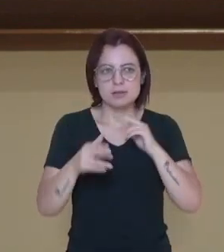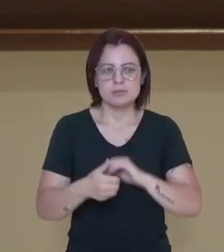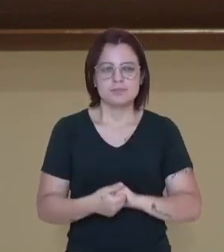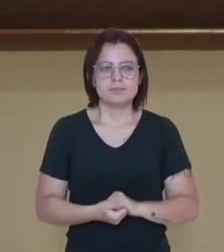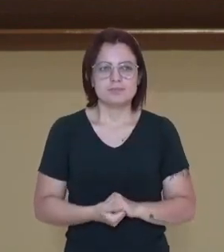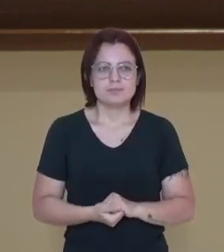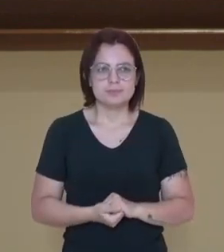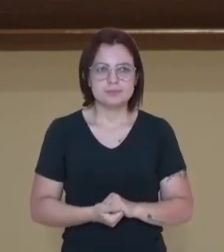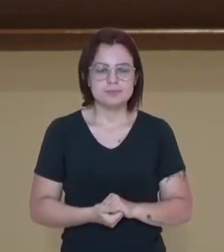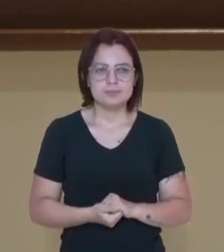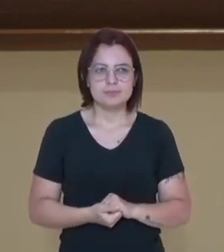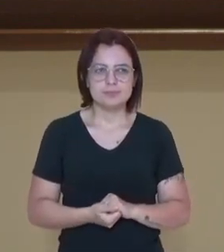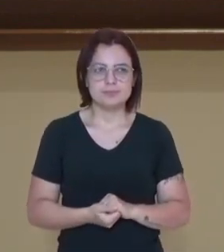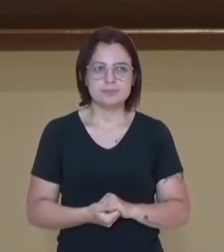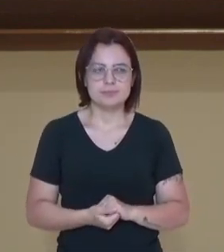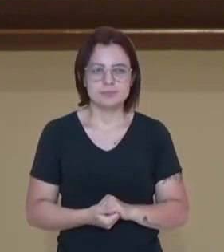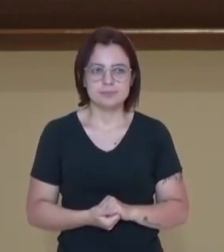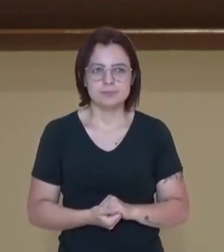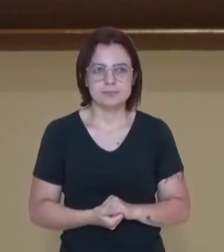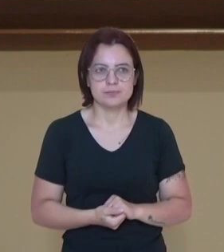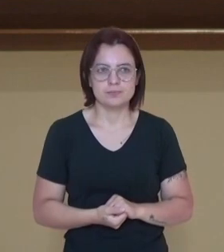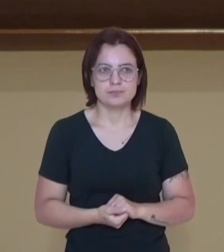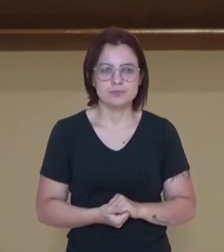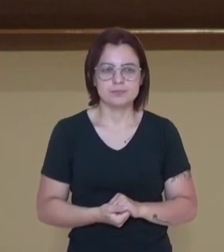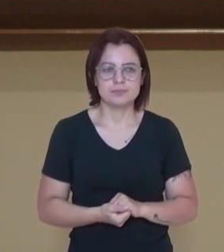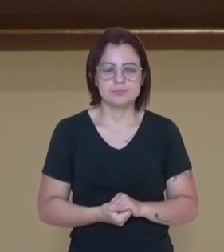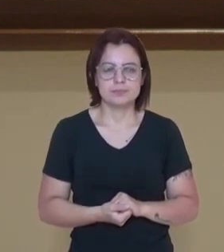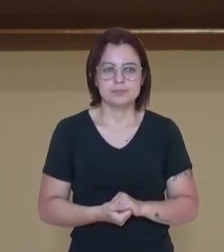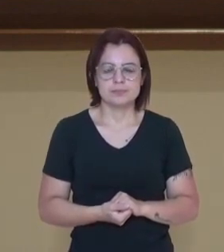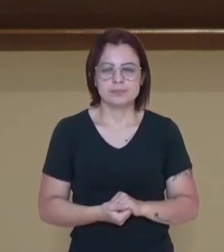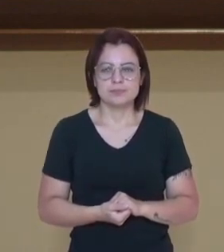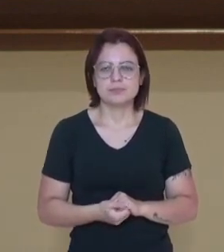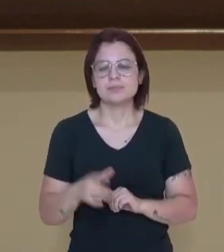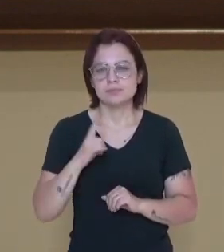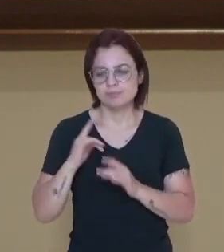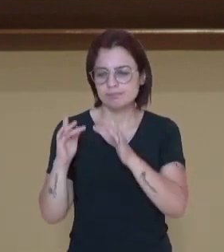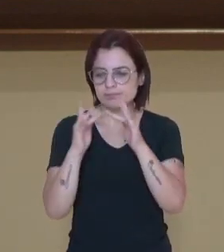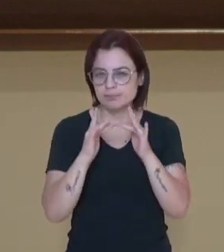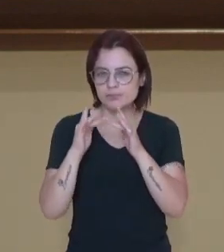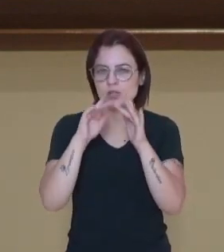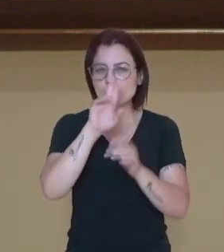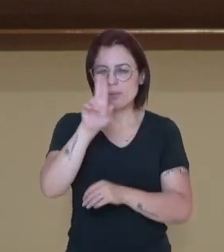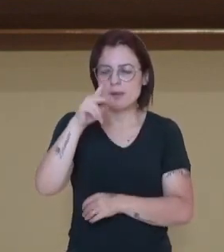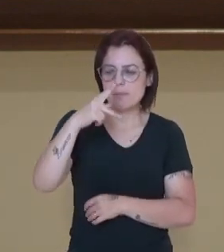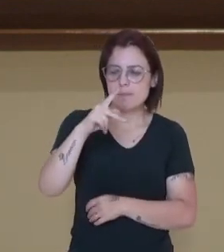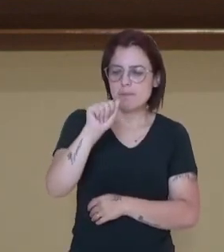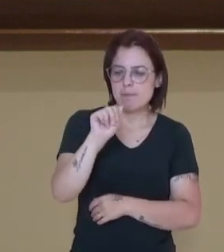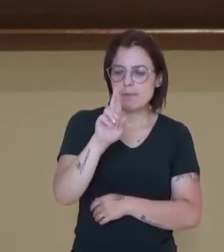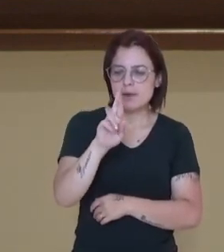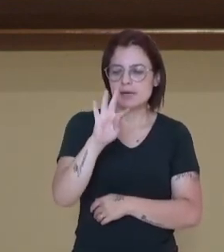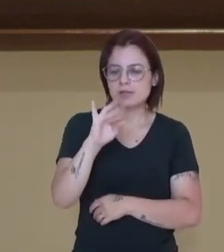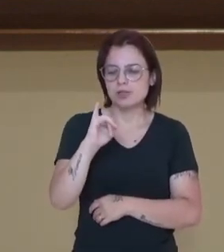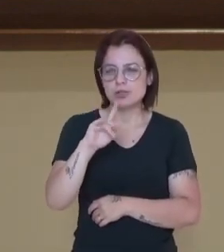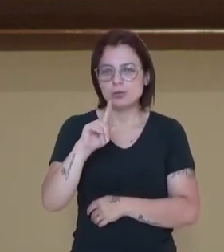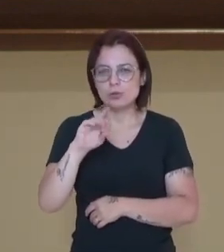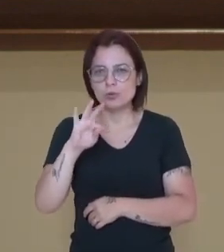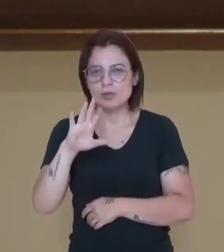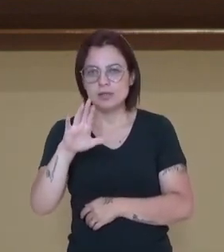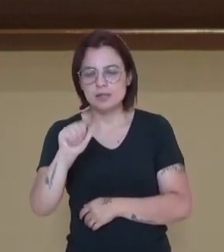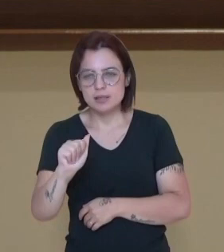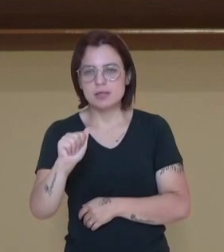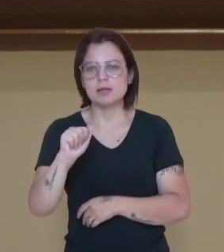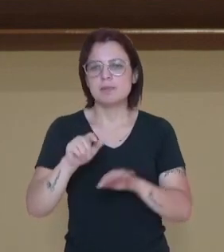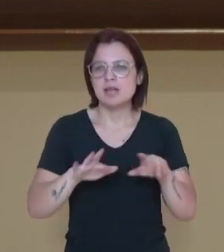que eu tenho a meu dispor. Aí tem partituras para piano, partituras para violino, partituras